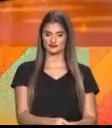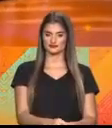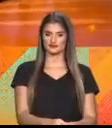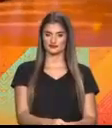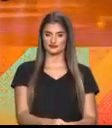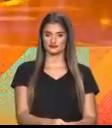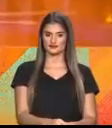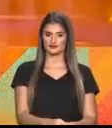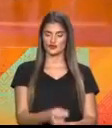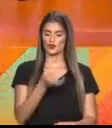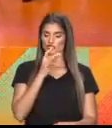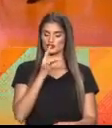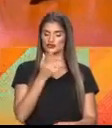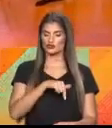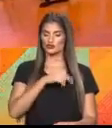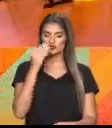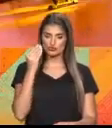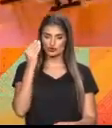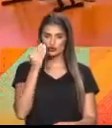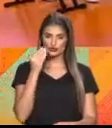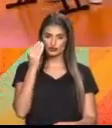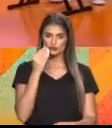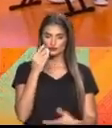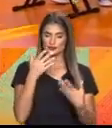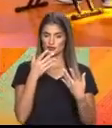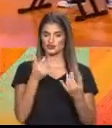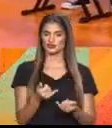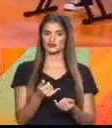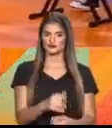Não deixes os nossos sonhos para